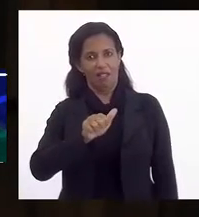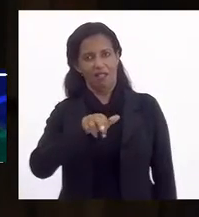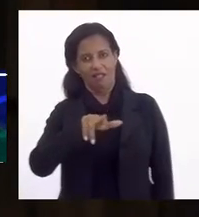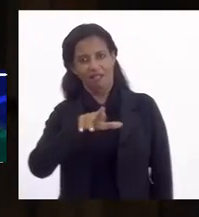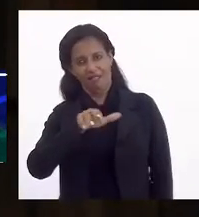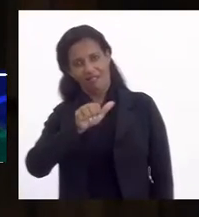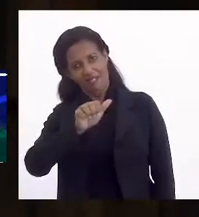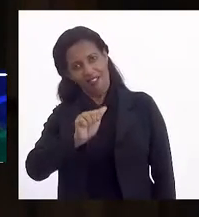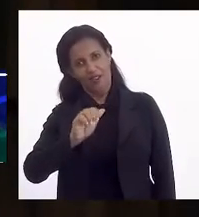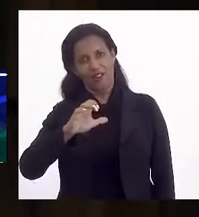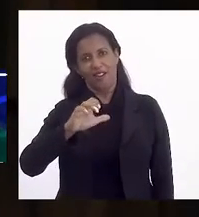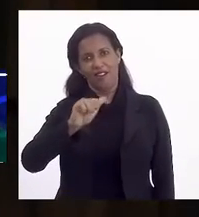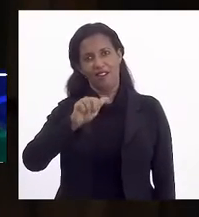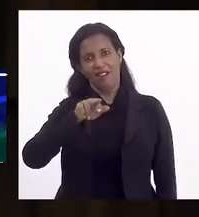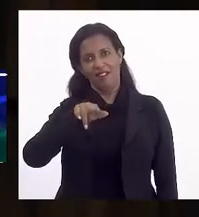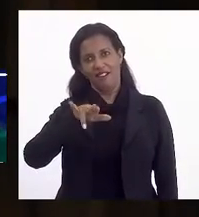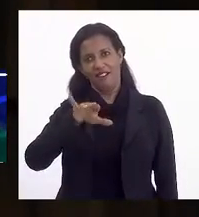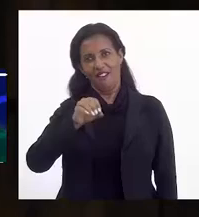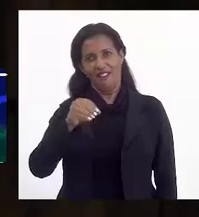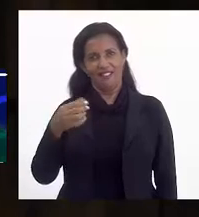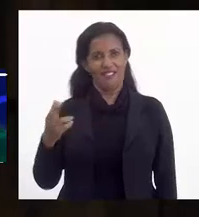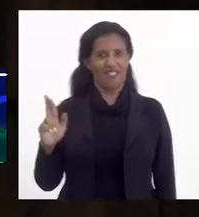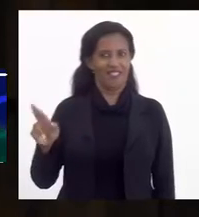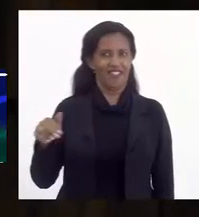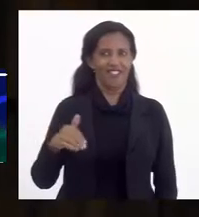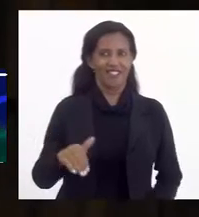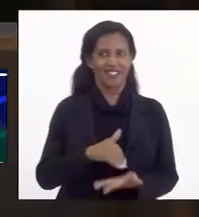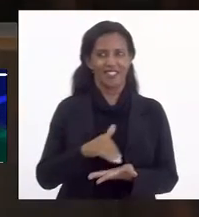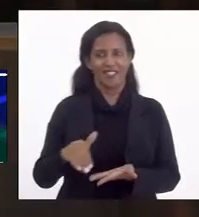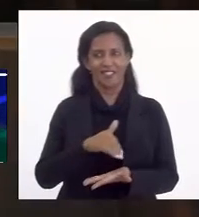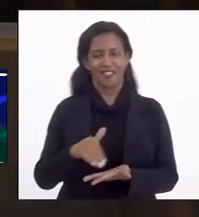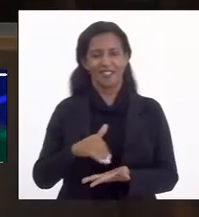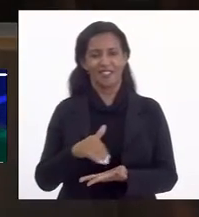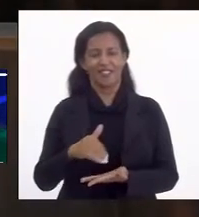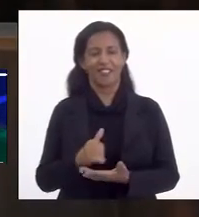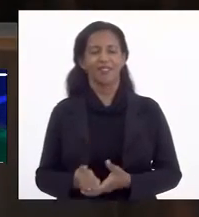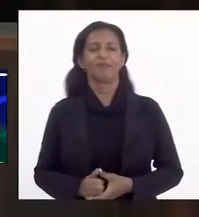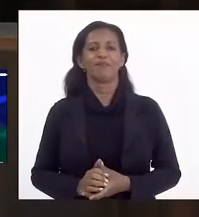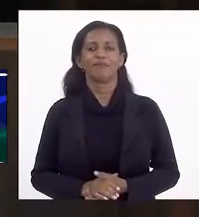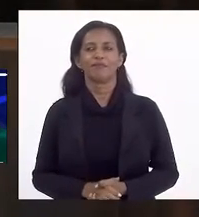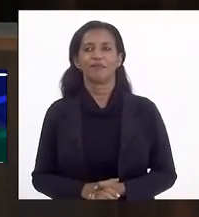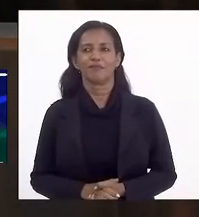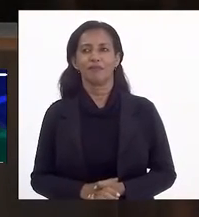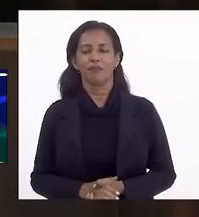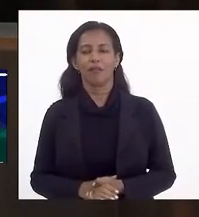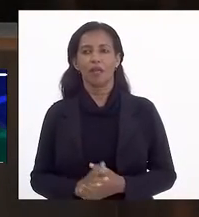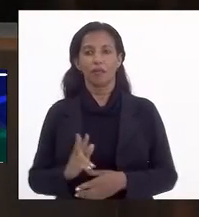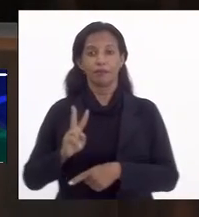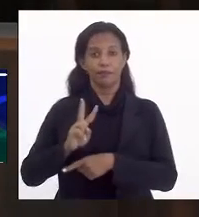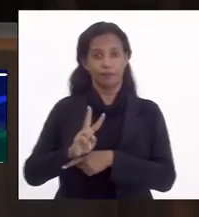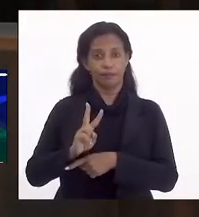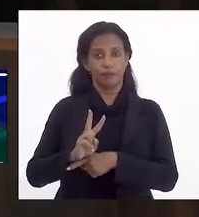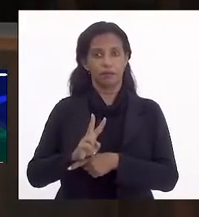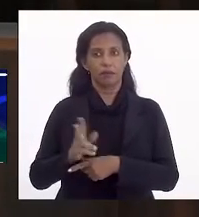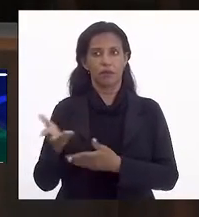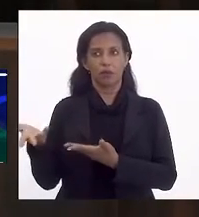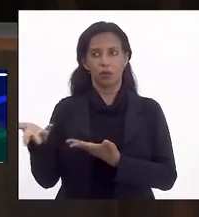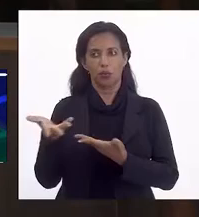Carneiro, nossa comandante lá da Secretaria Municipal, de assistência, e eu queria